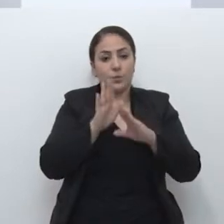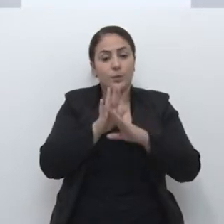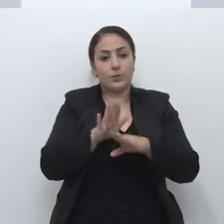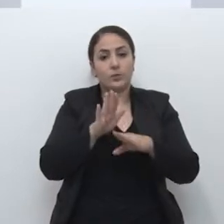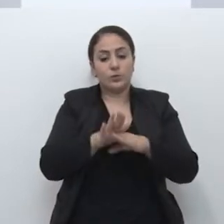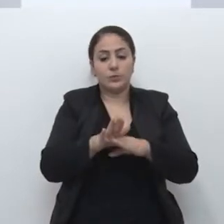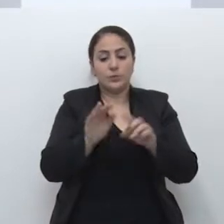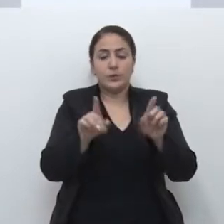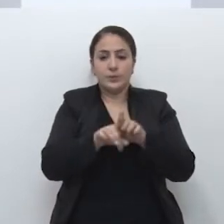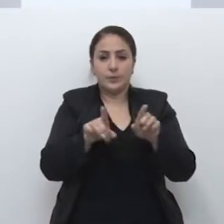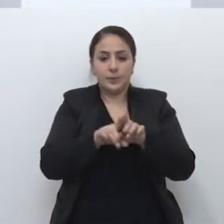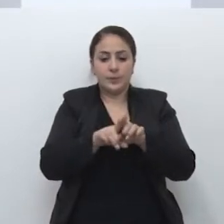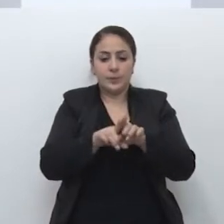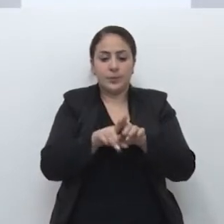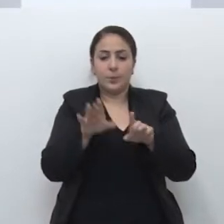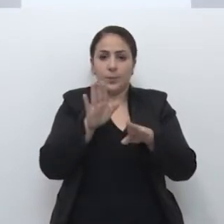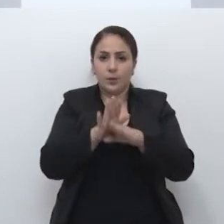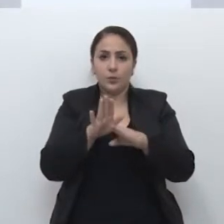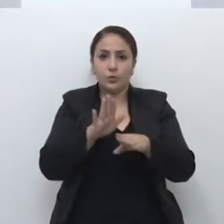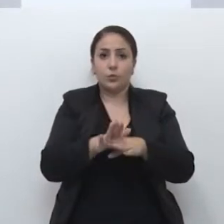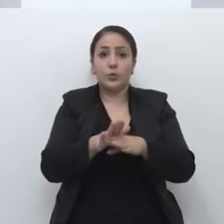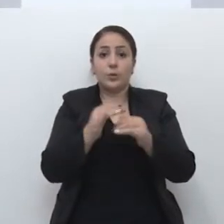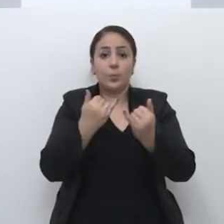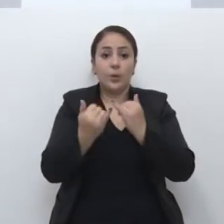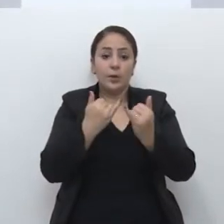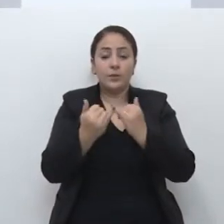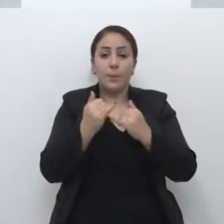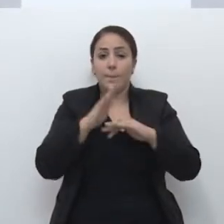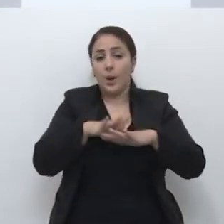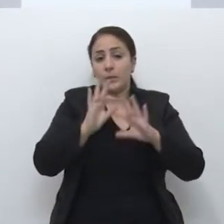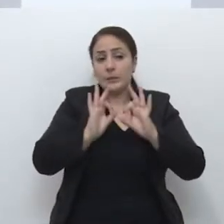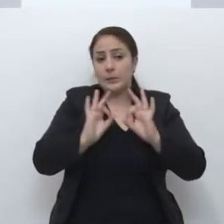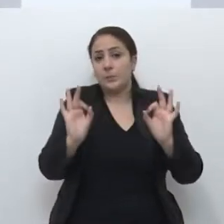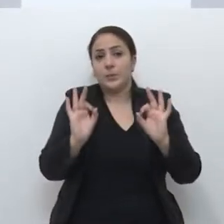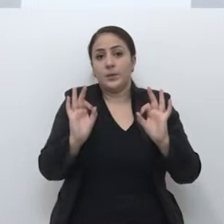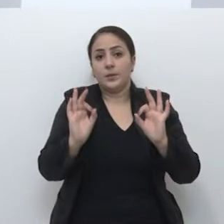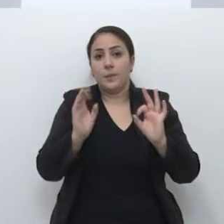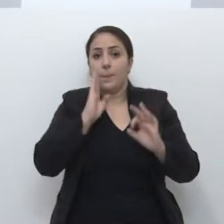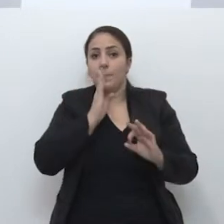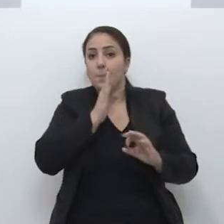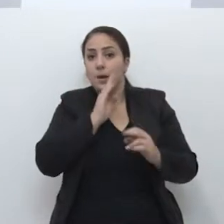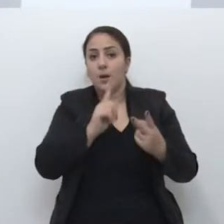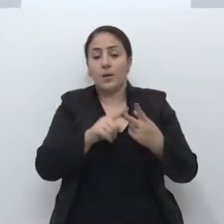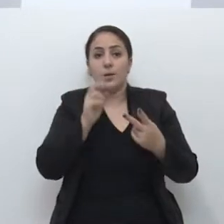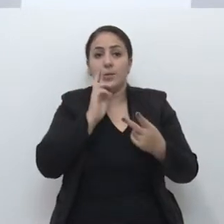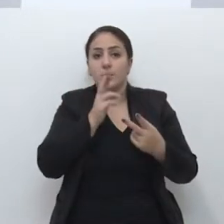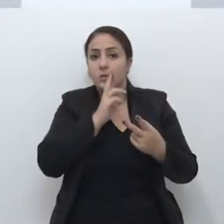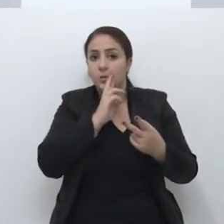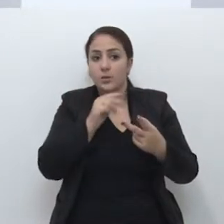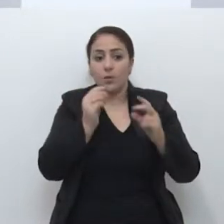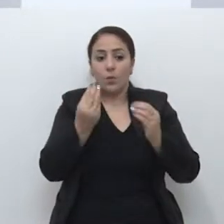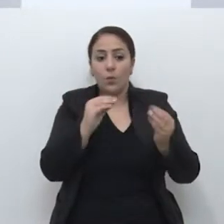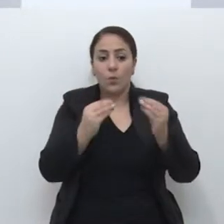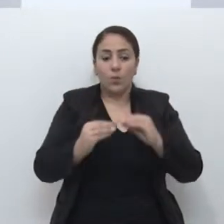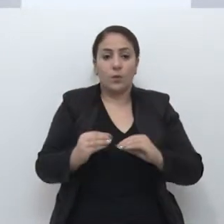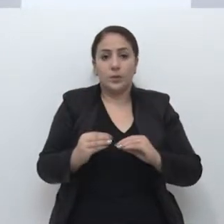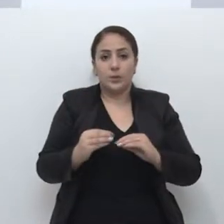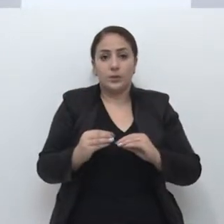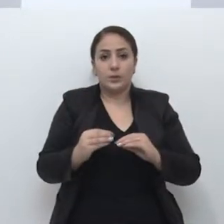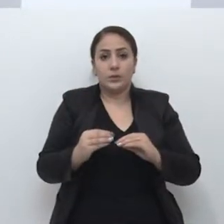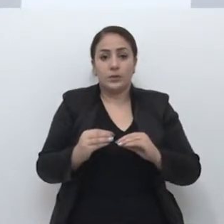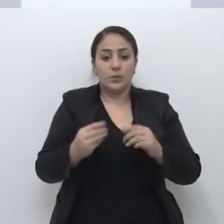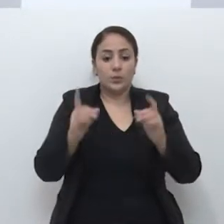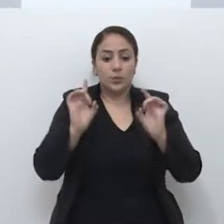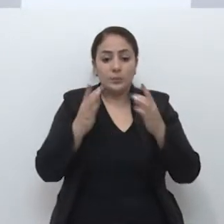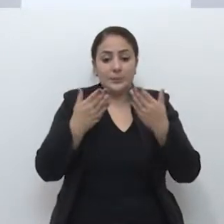auxílio, inclusive auxílio o mais discreto possível. Alguns bares e restaurantes eles colocaram